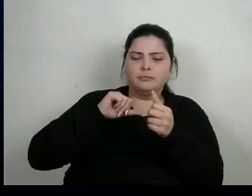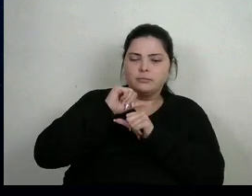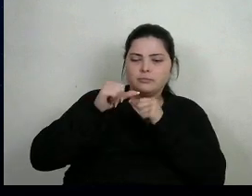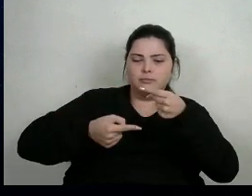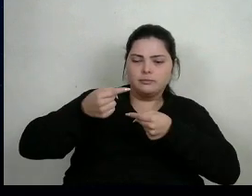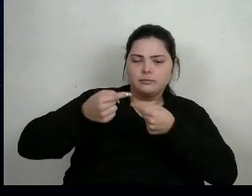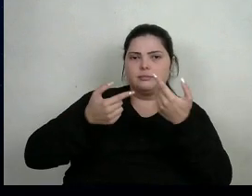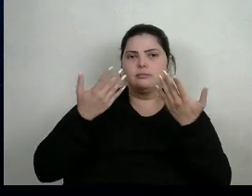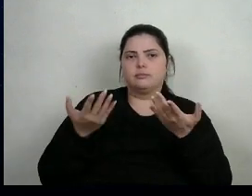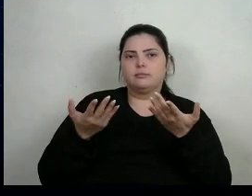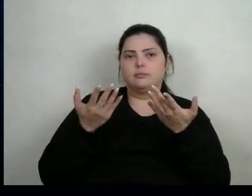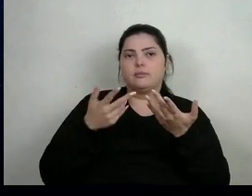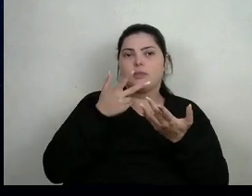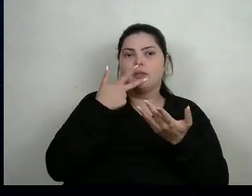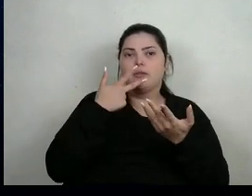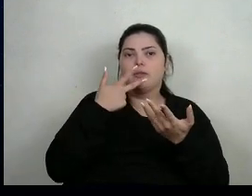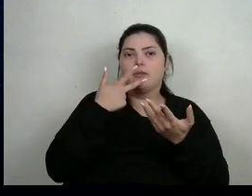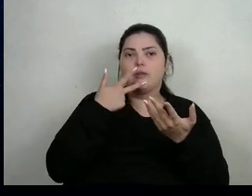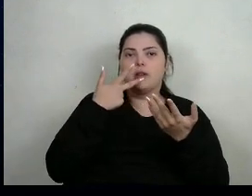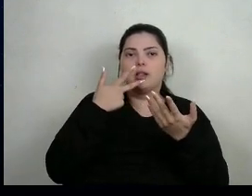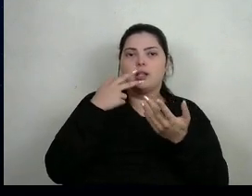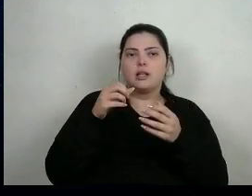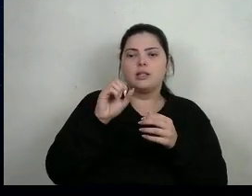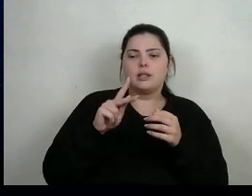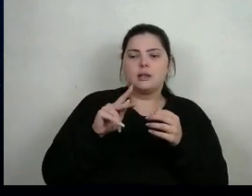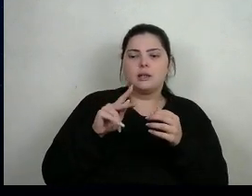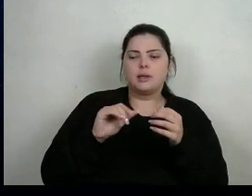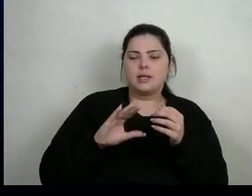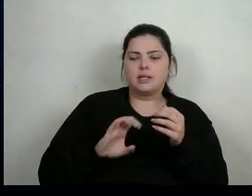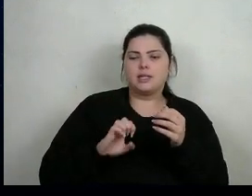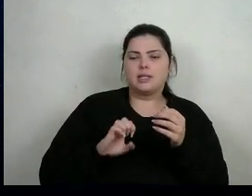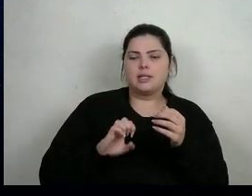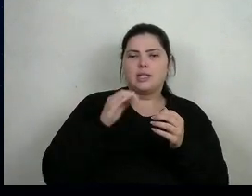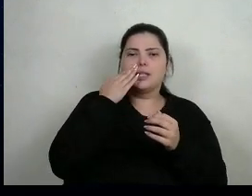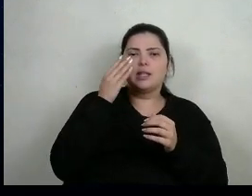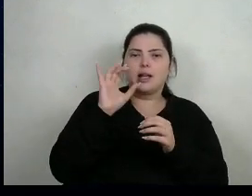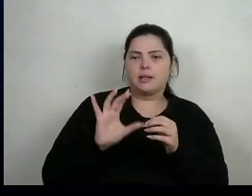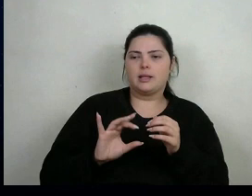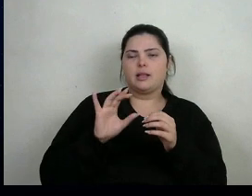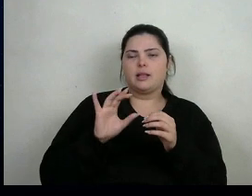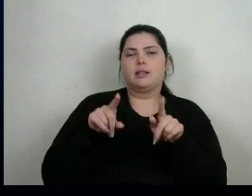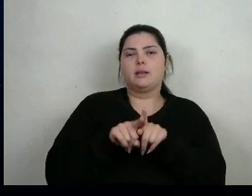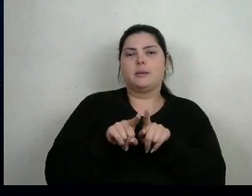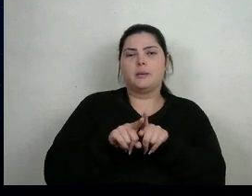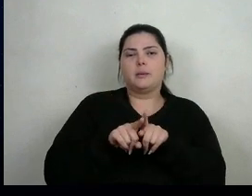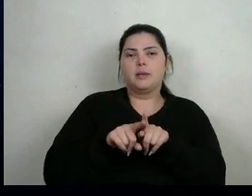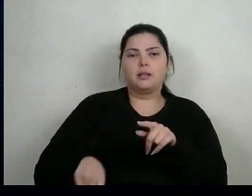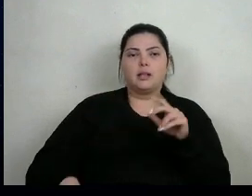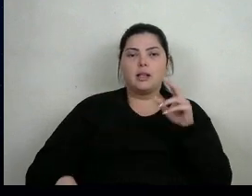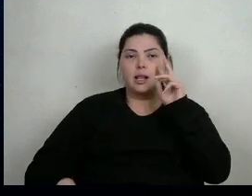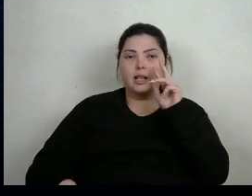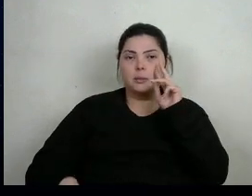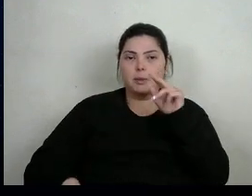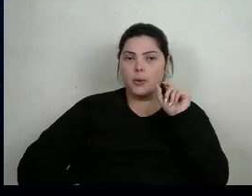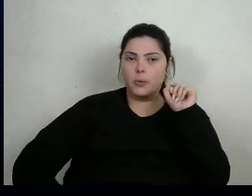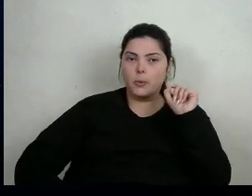para a gente falar sobre o Space e entender cada um desses aspectos é importante a gente lembrar o seguinte